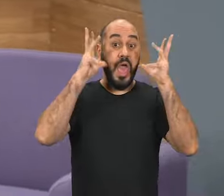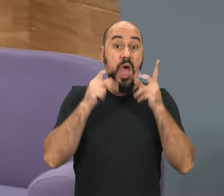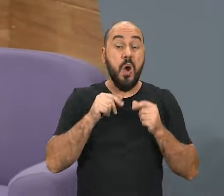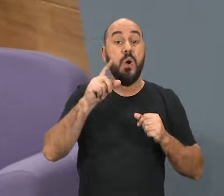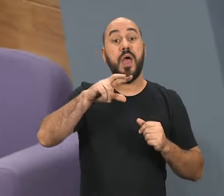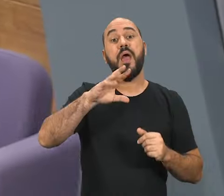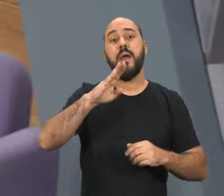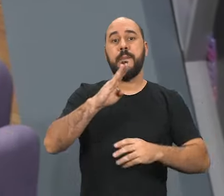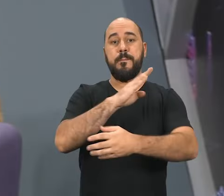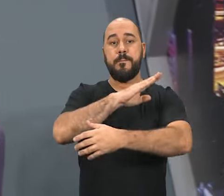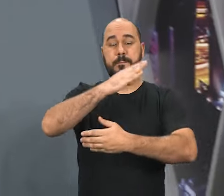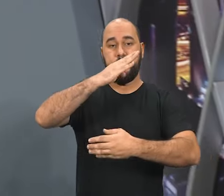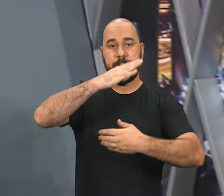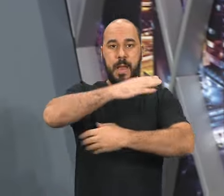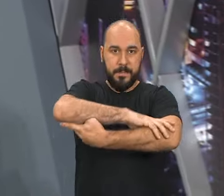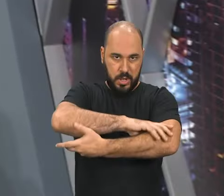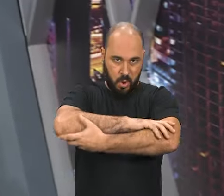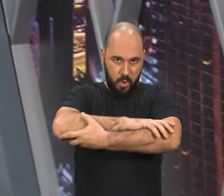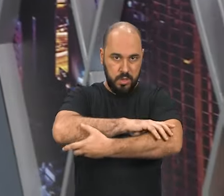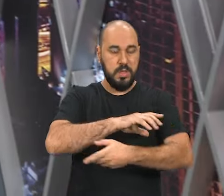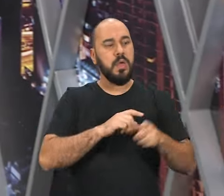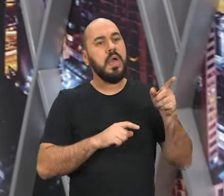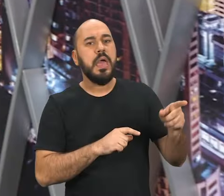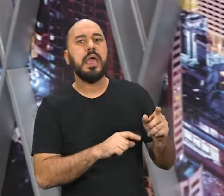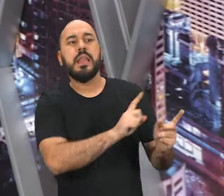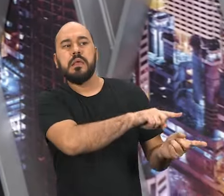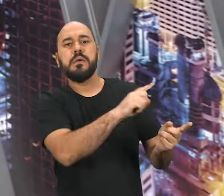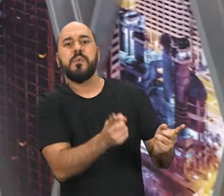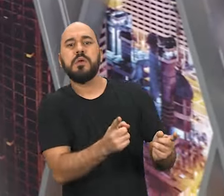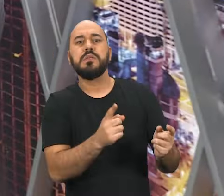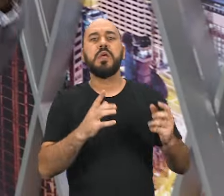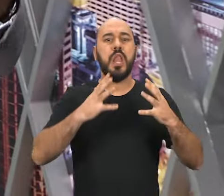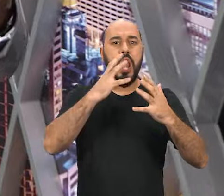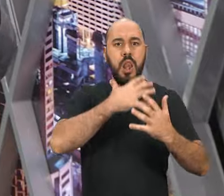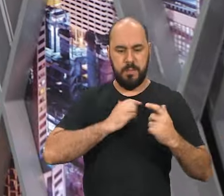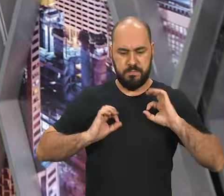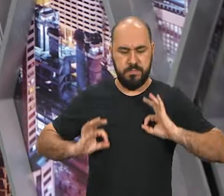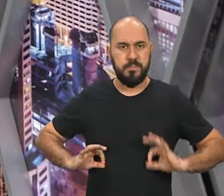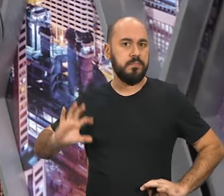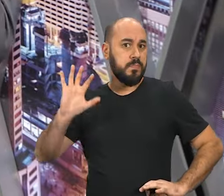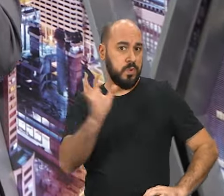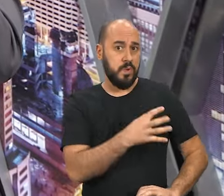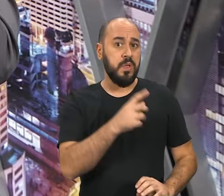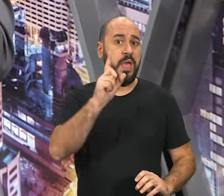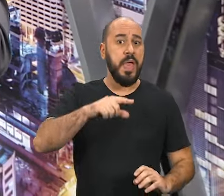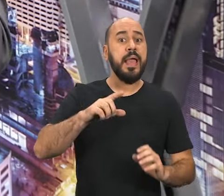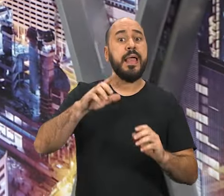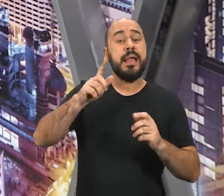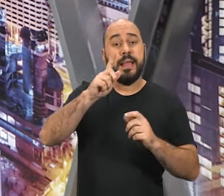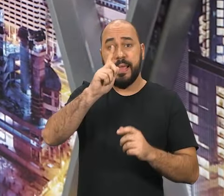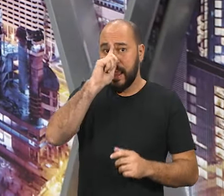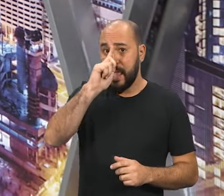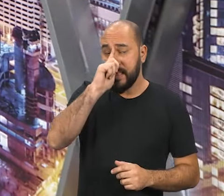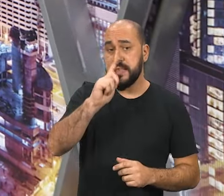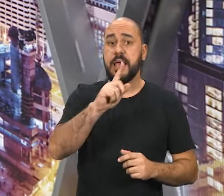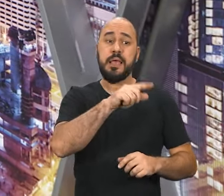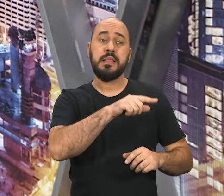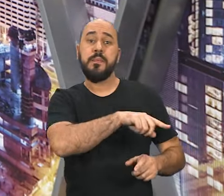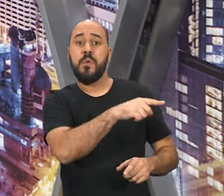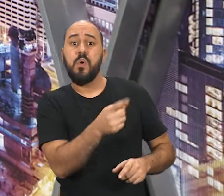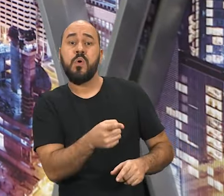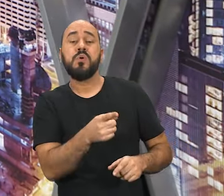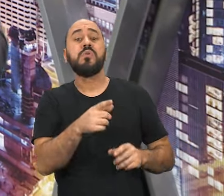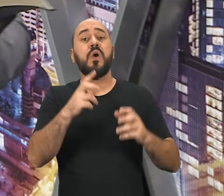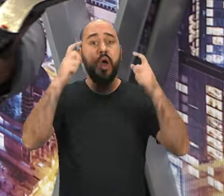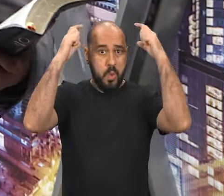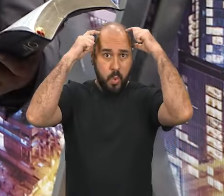urso simbolizava o Império Medo-Persa. O leopardo simbolizava a Grécia. E o terrível espantoso representava Roma. Pois